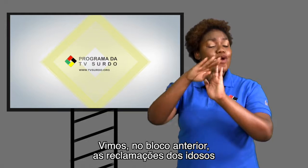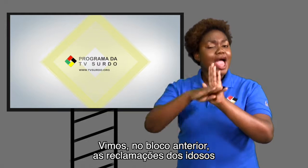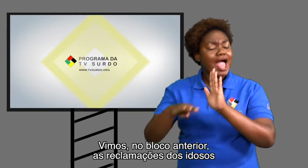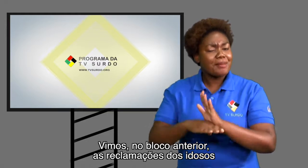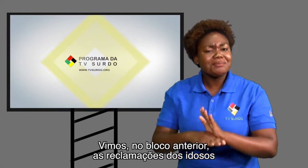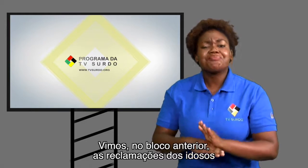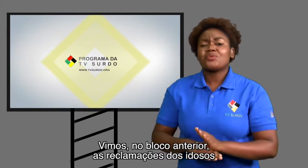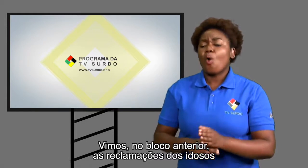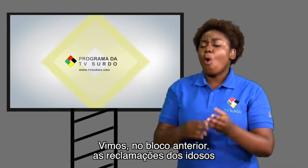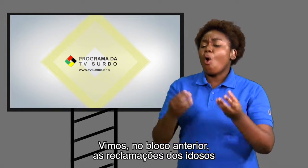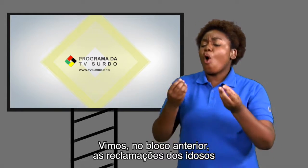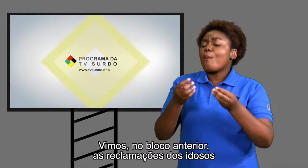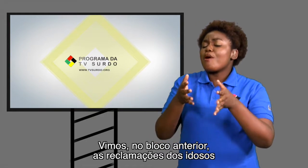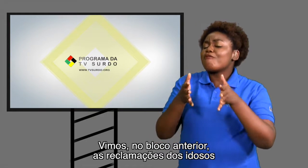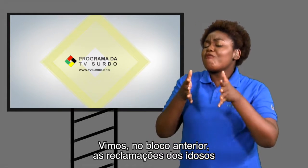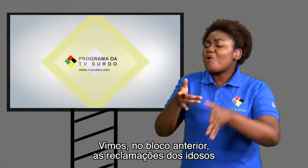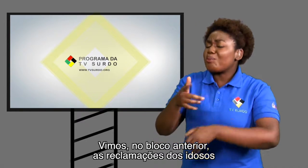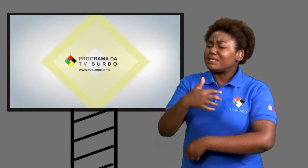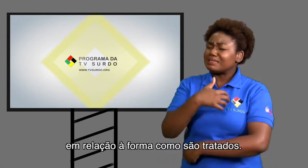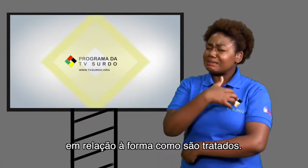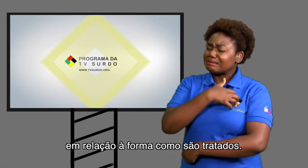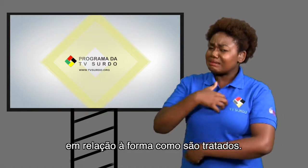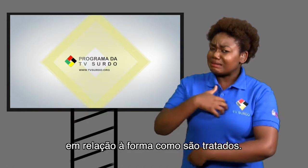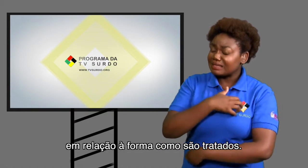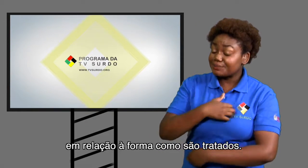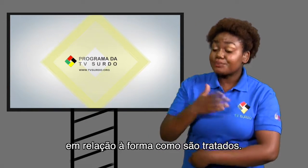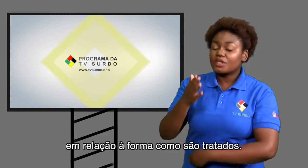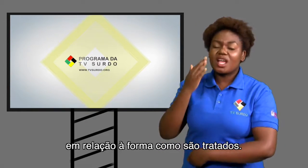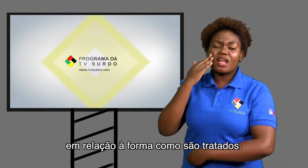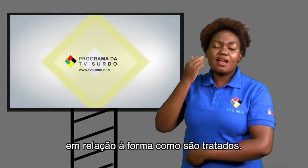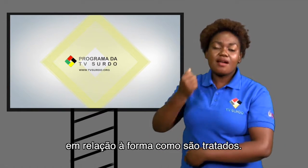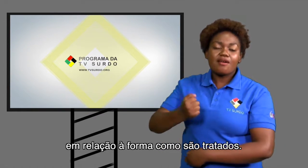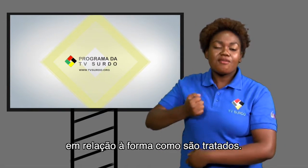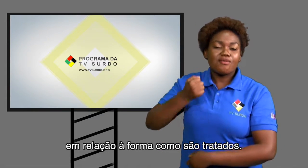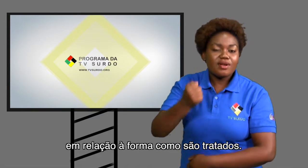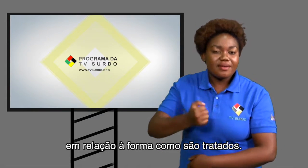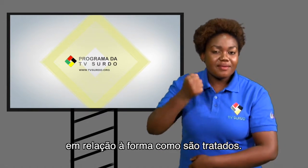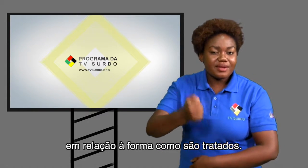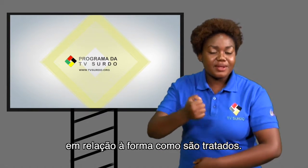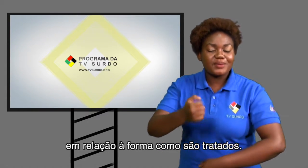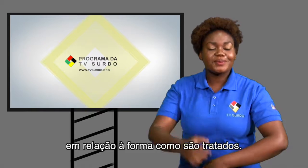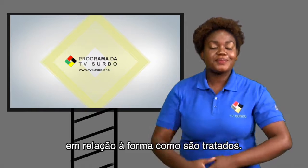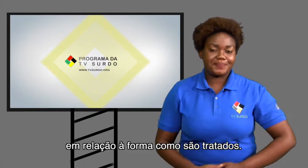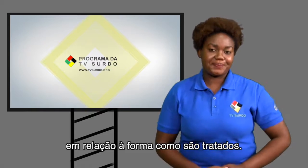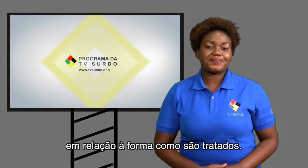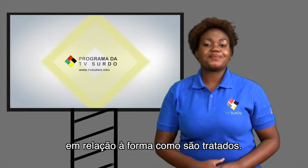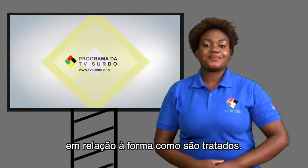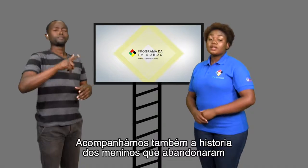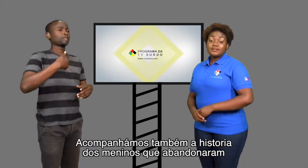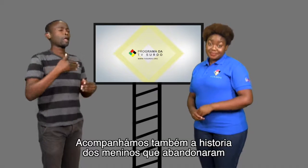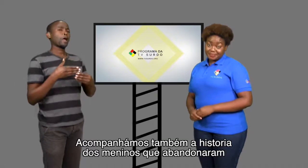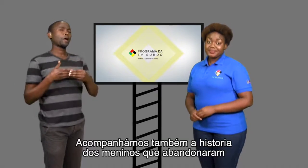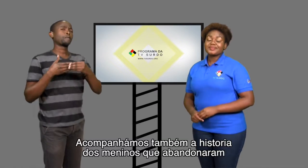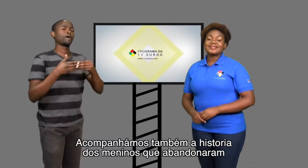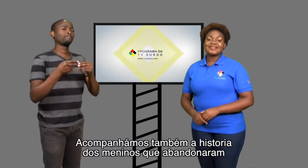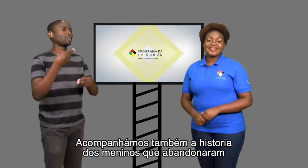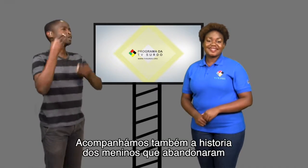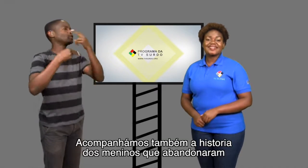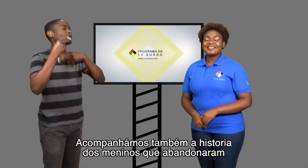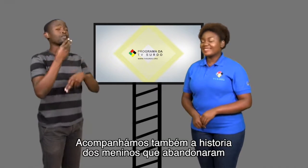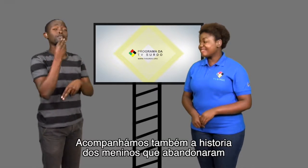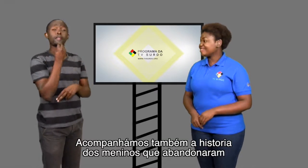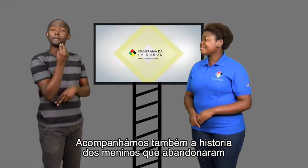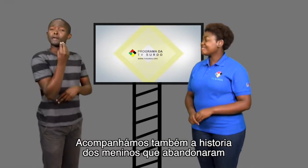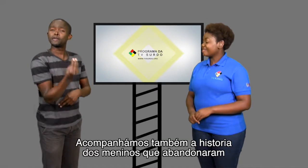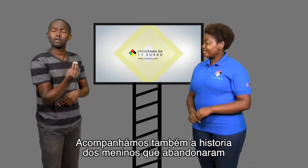reclamações dos idosos em relação à forma como são tratados. Acompanhamos também